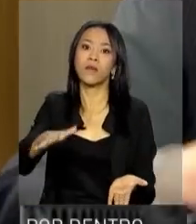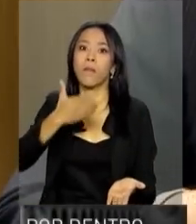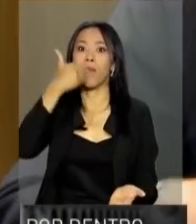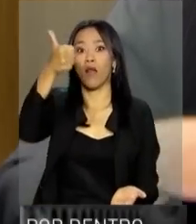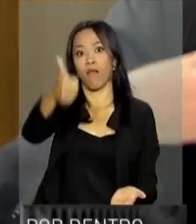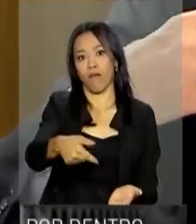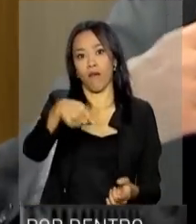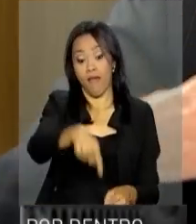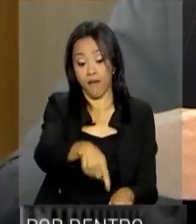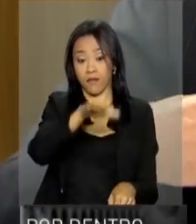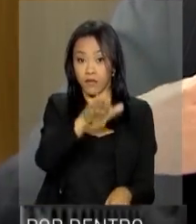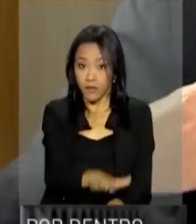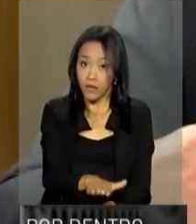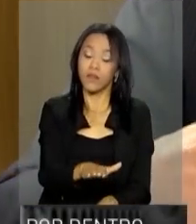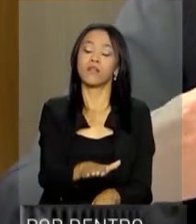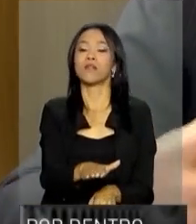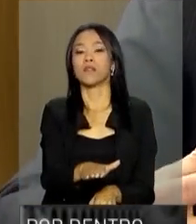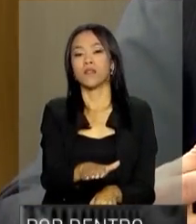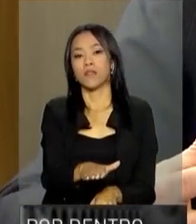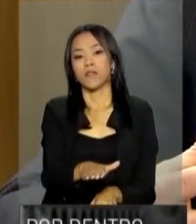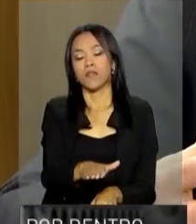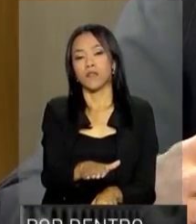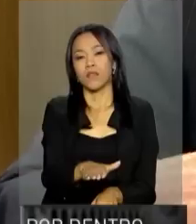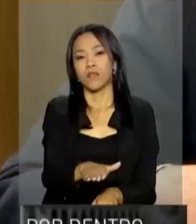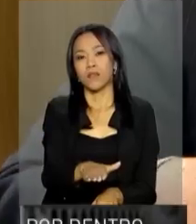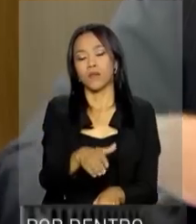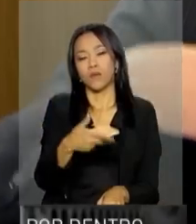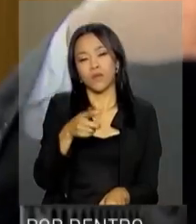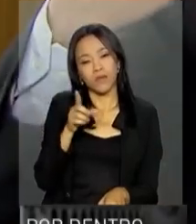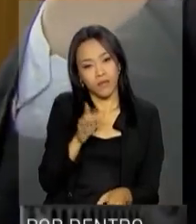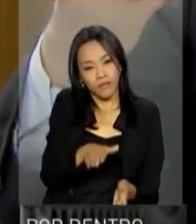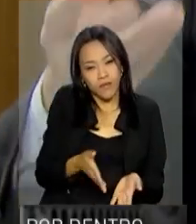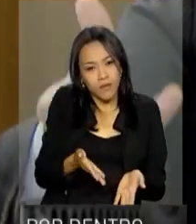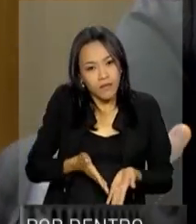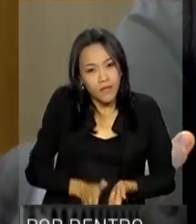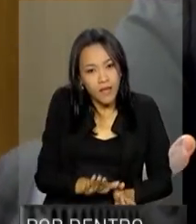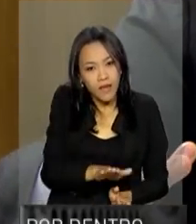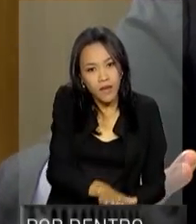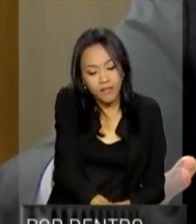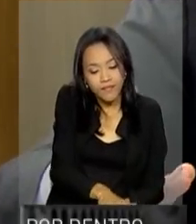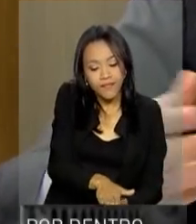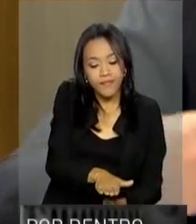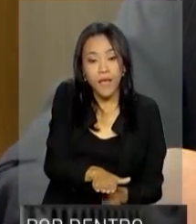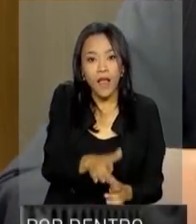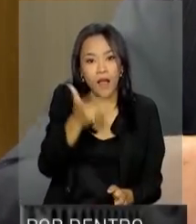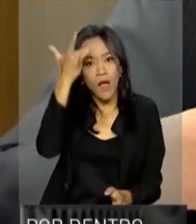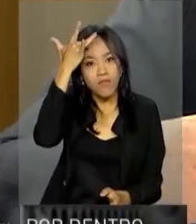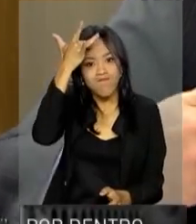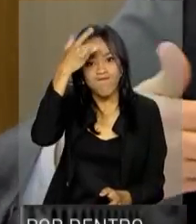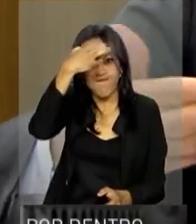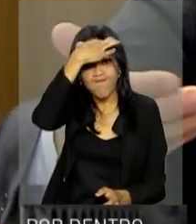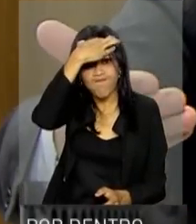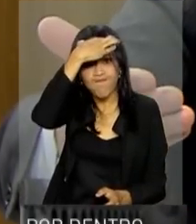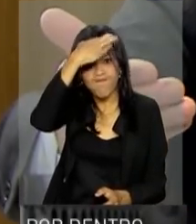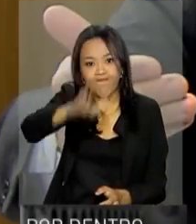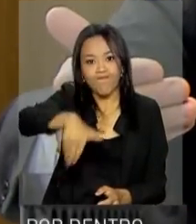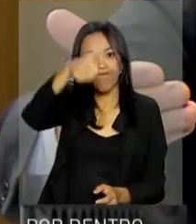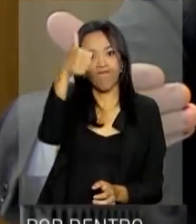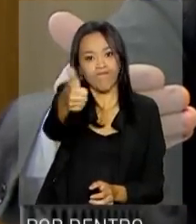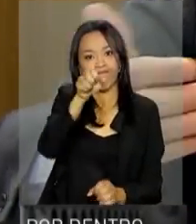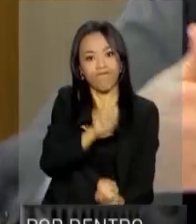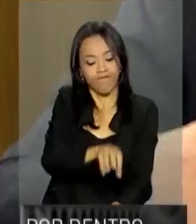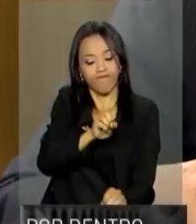essa criança vai quando os cuidados nos primeiros mil dias de vida vai dar essa criança desempenho escolar muito melhor essa é a experiência